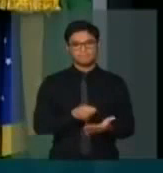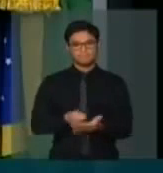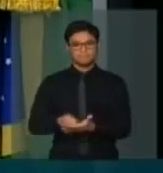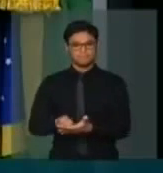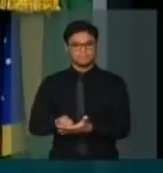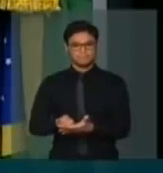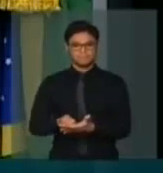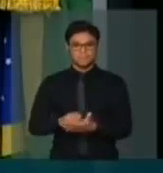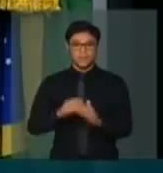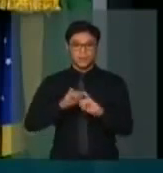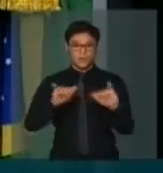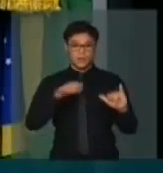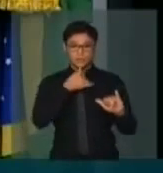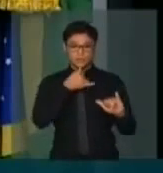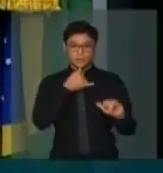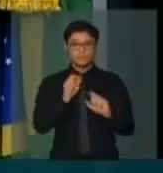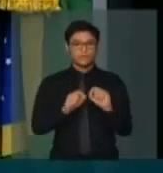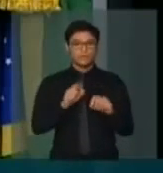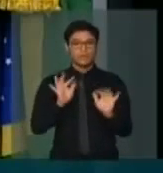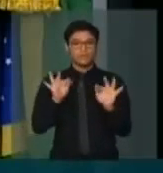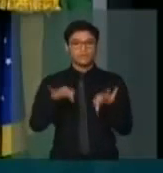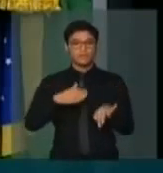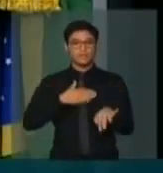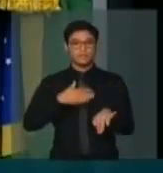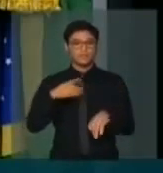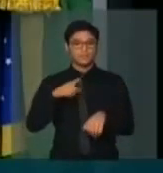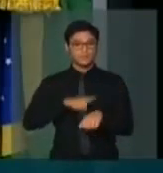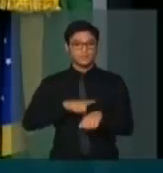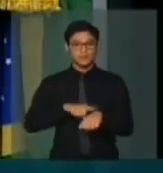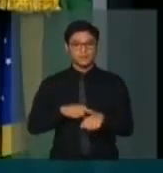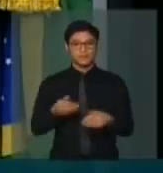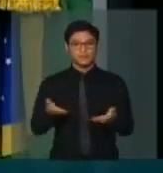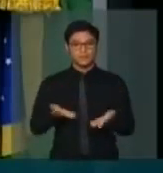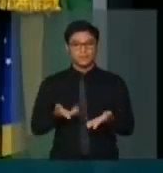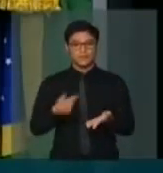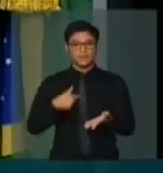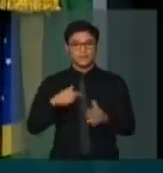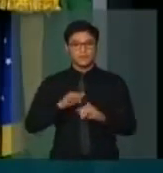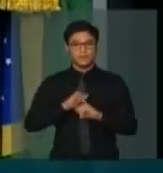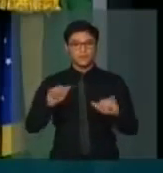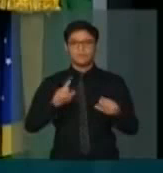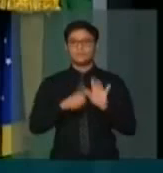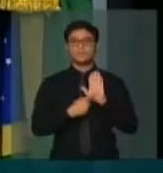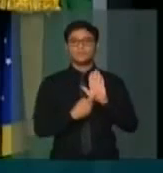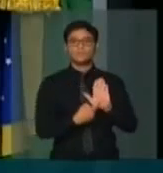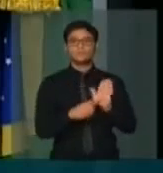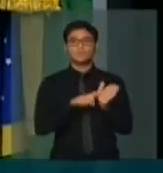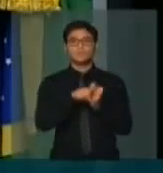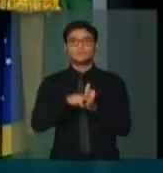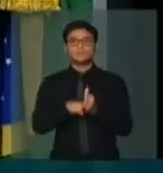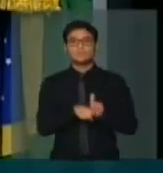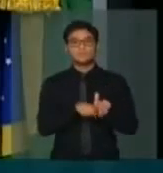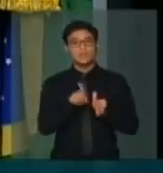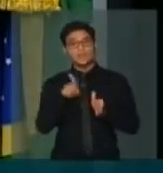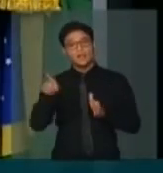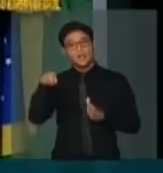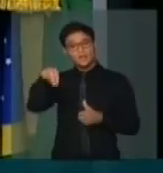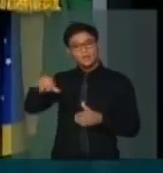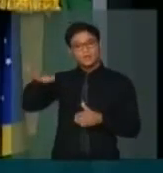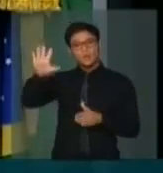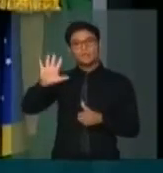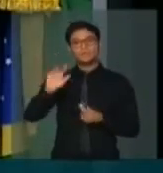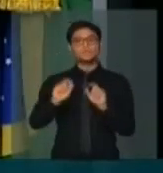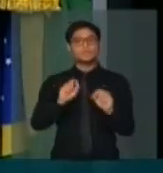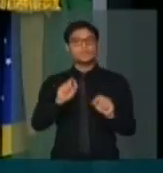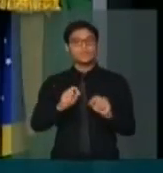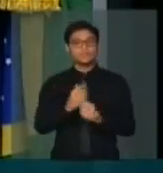registro. Terminando já o meu tempo de líder da minoria, eu aqui trago os dados do Nordeste, do desemprego no